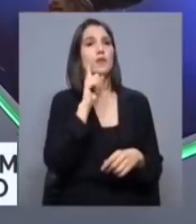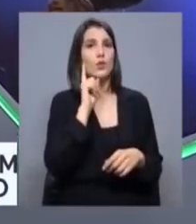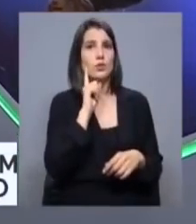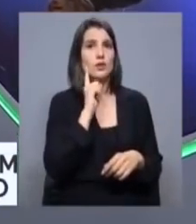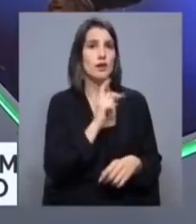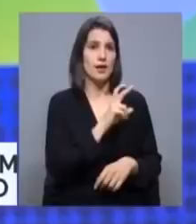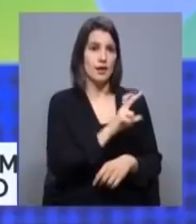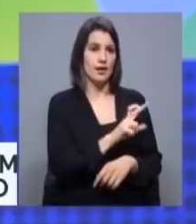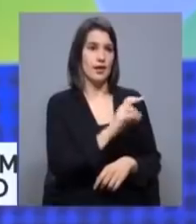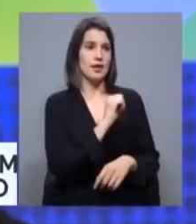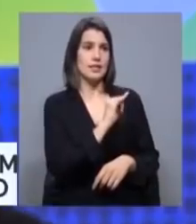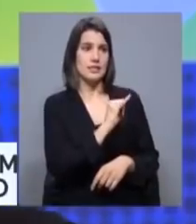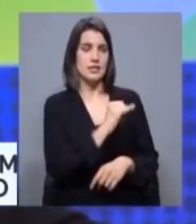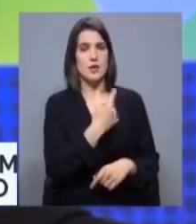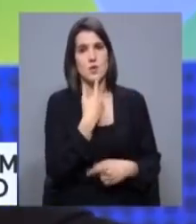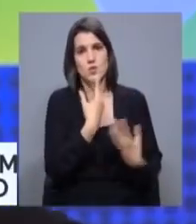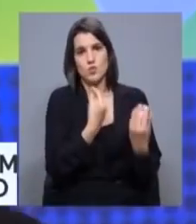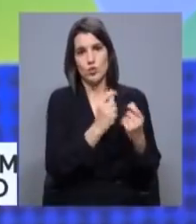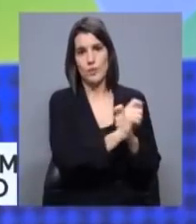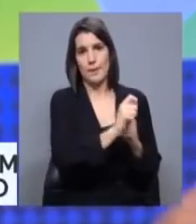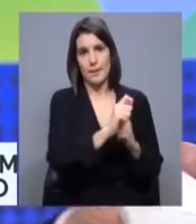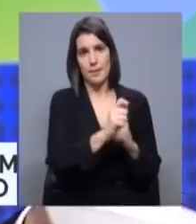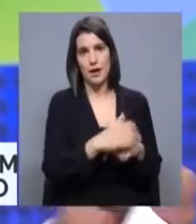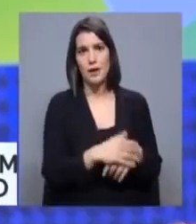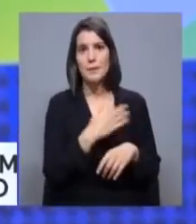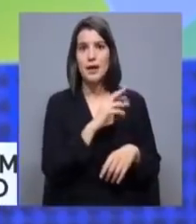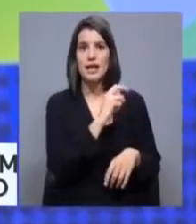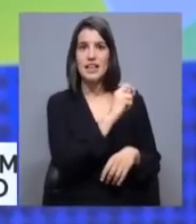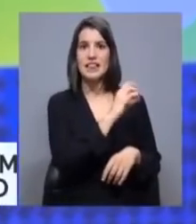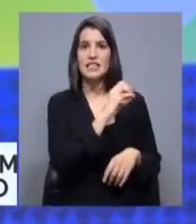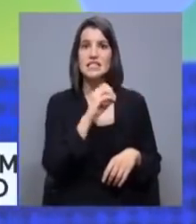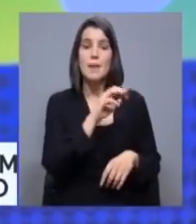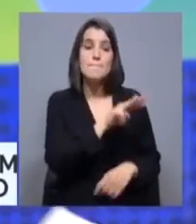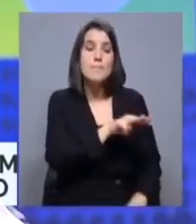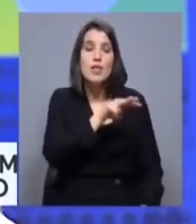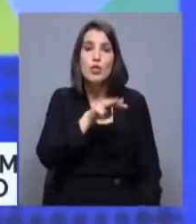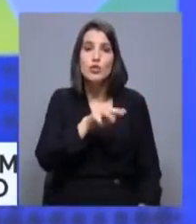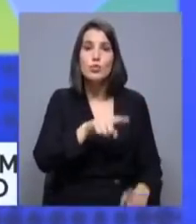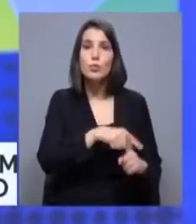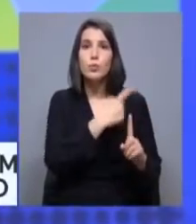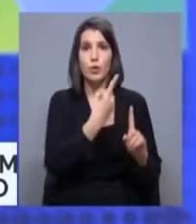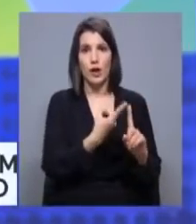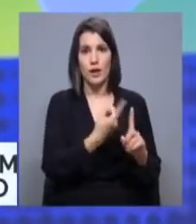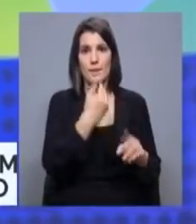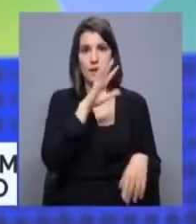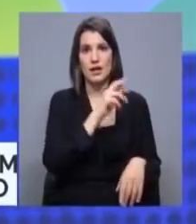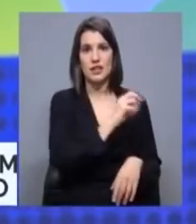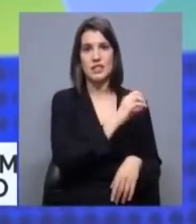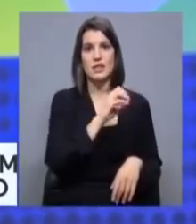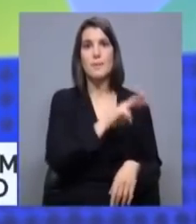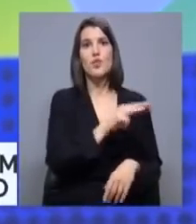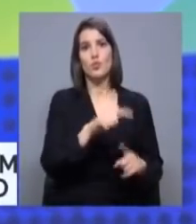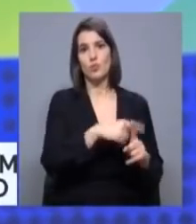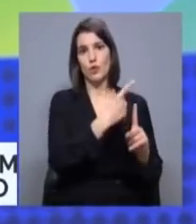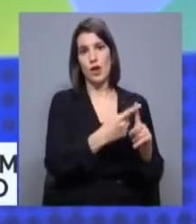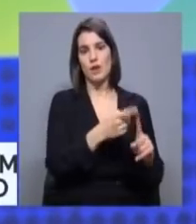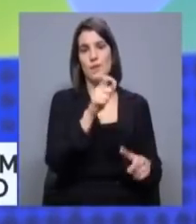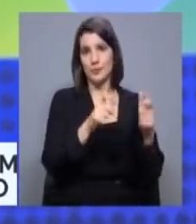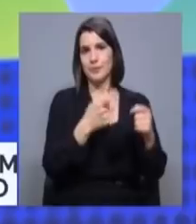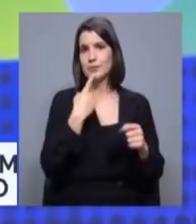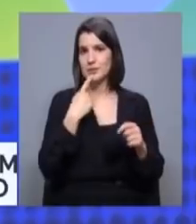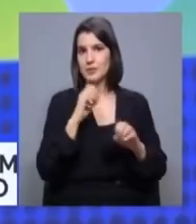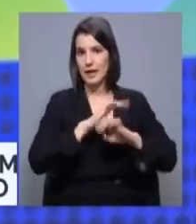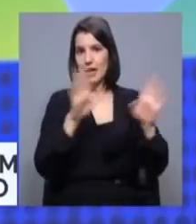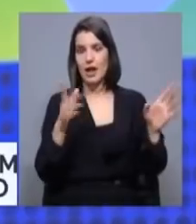RS história diariamente o voltamos a falar mais de 300 milhões por ano mais de 300 milhões perante sob as pessoas têm